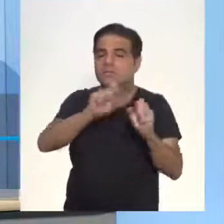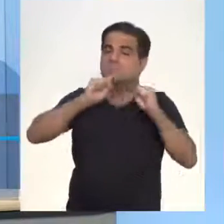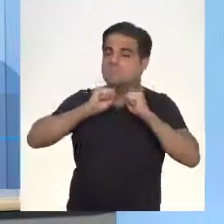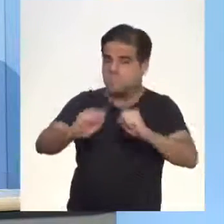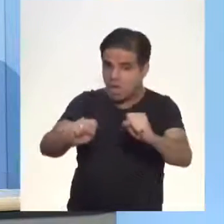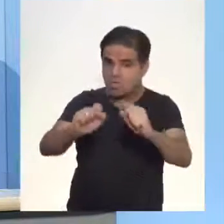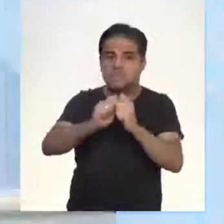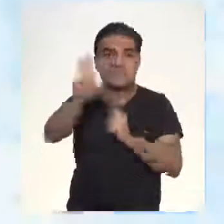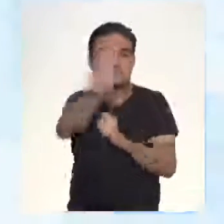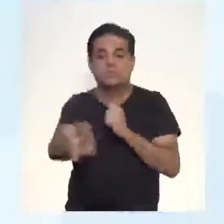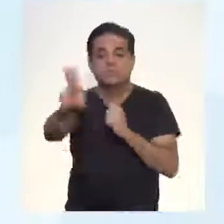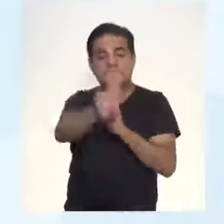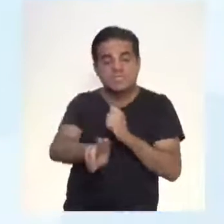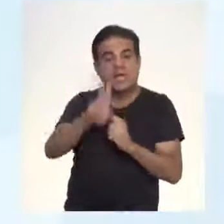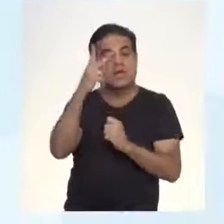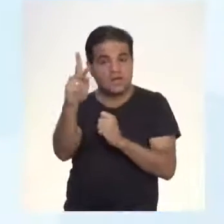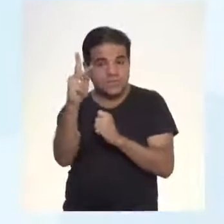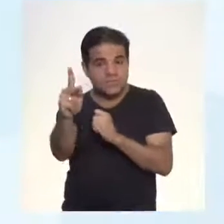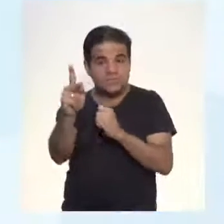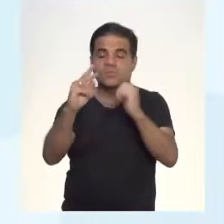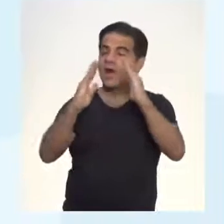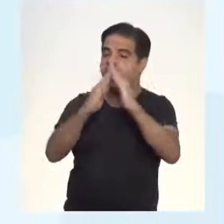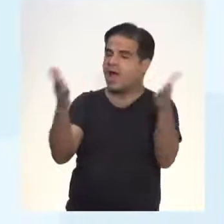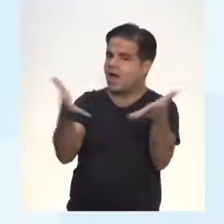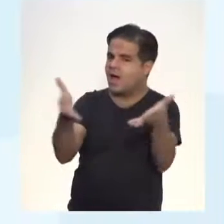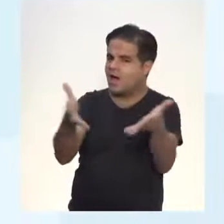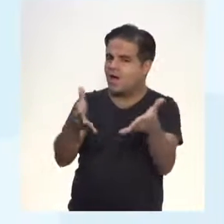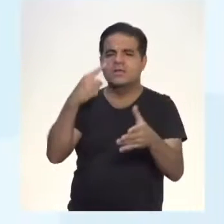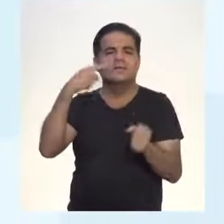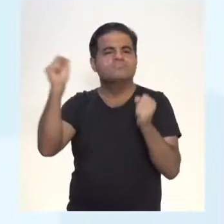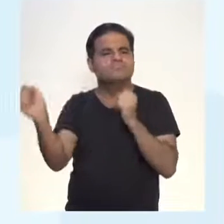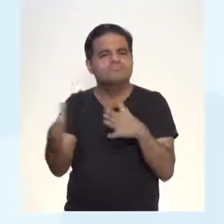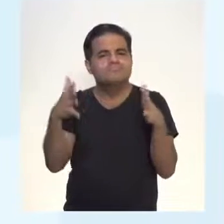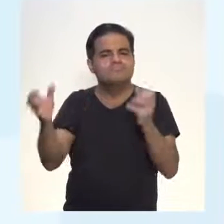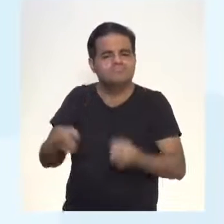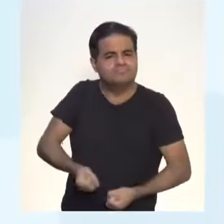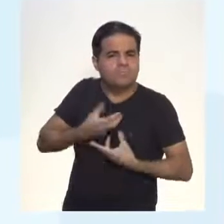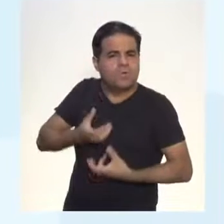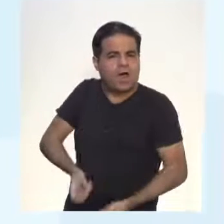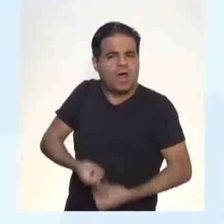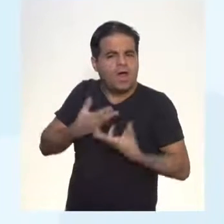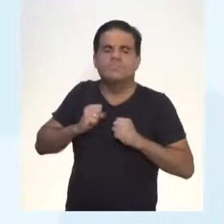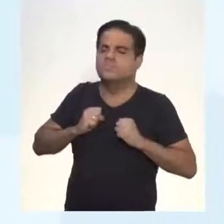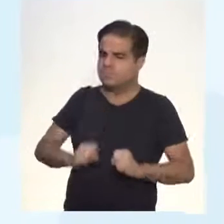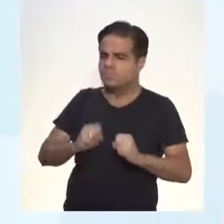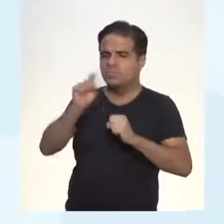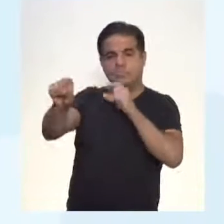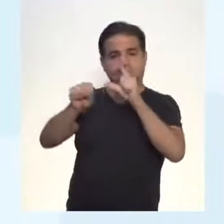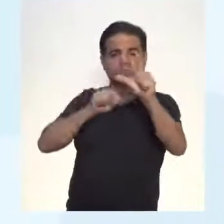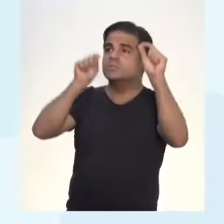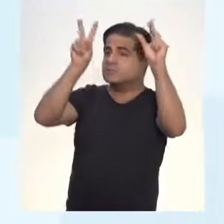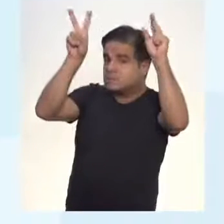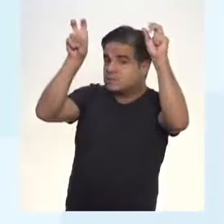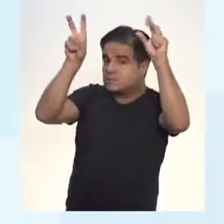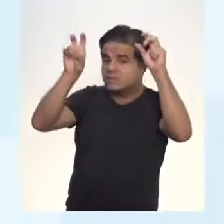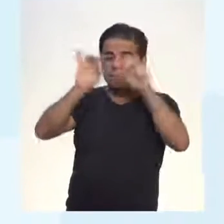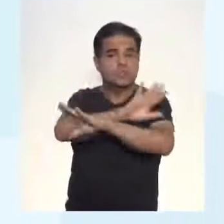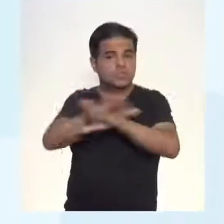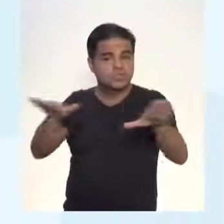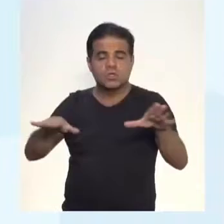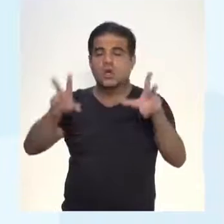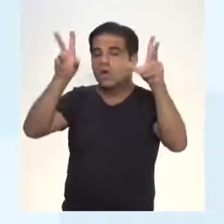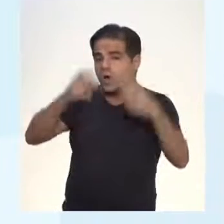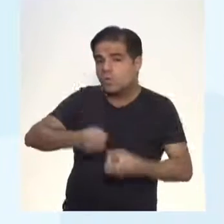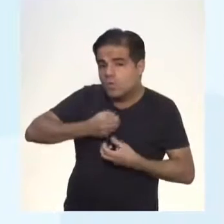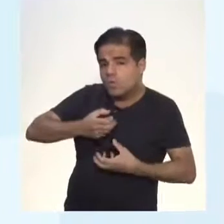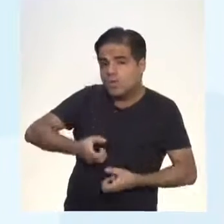podem utilizar e fazer em casa, né? Que tal agora você produzir um poema? Aí você pode escolher o tema, não precisa ser somente poema